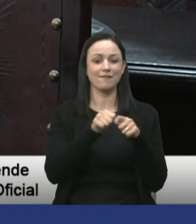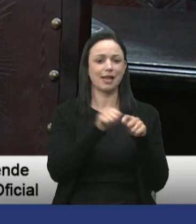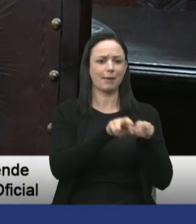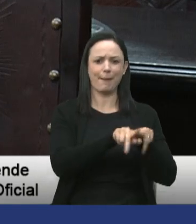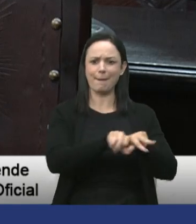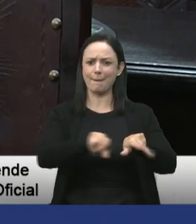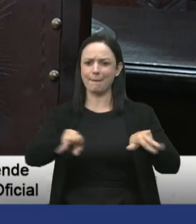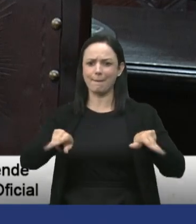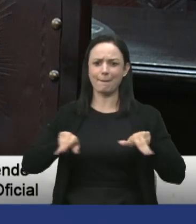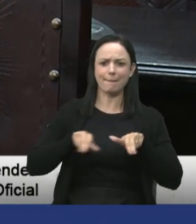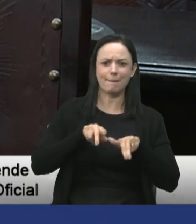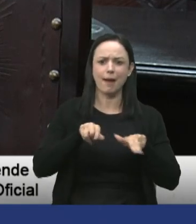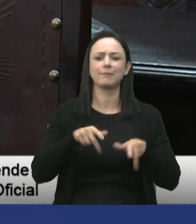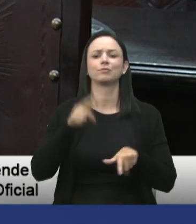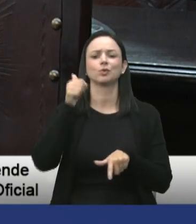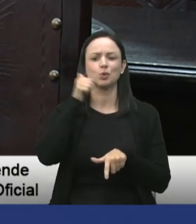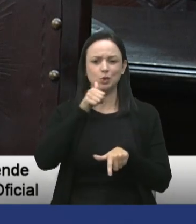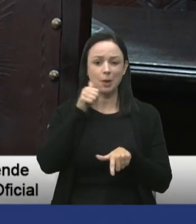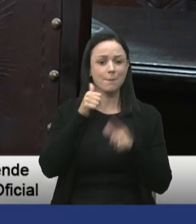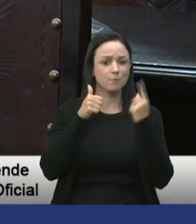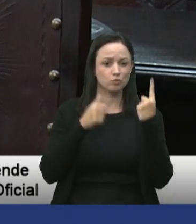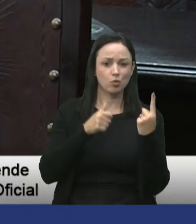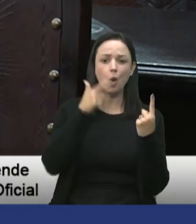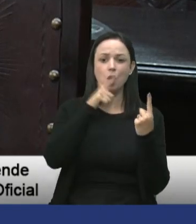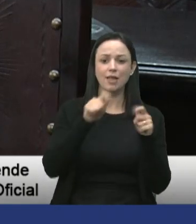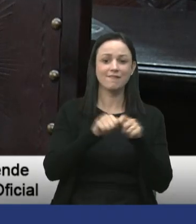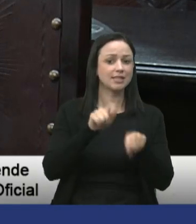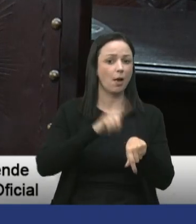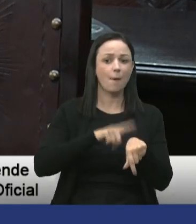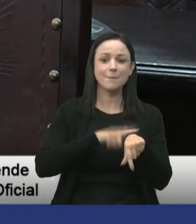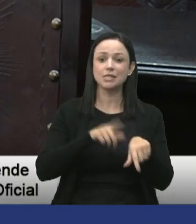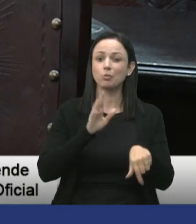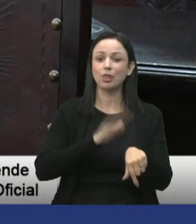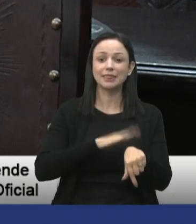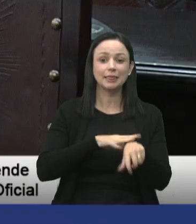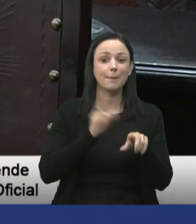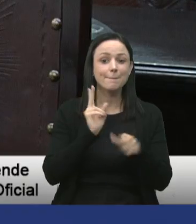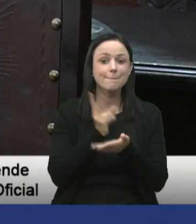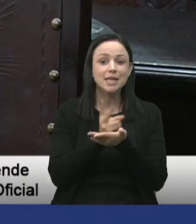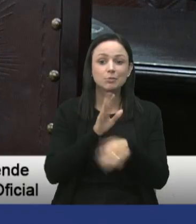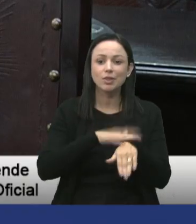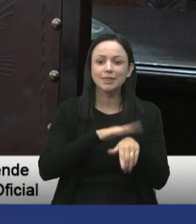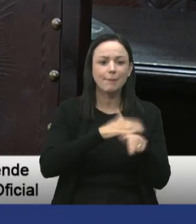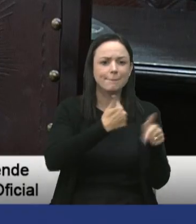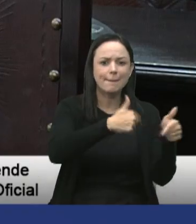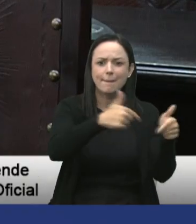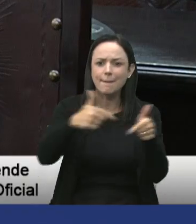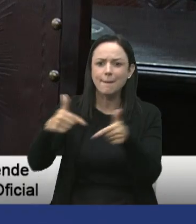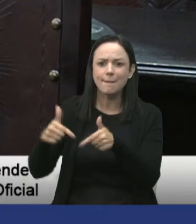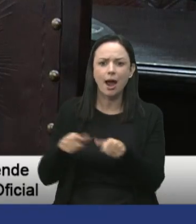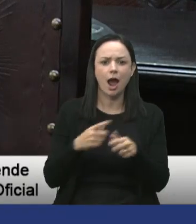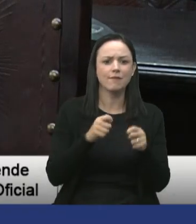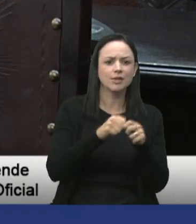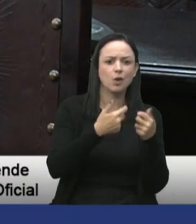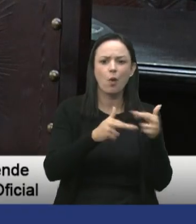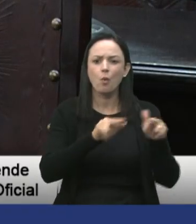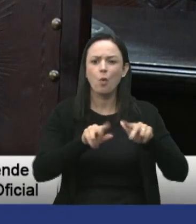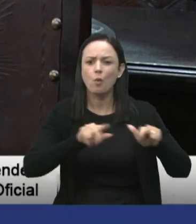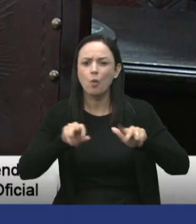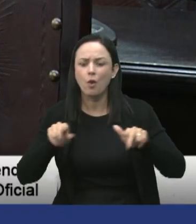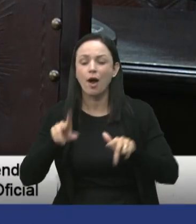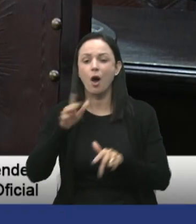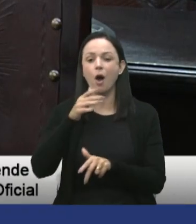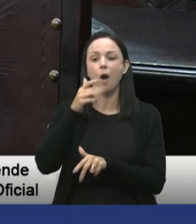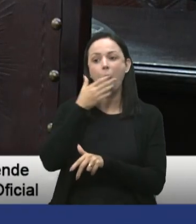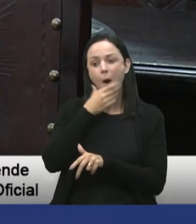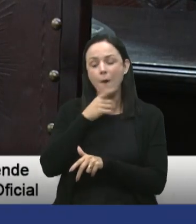gente consegue dar conta de muitas atividades simultaneamente. Não que os homens não consigam, mas a mulher tem esse